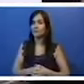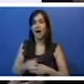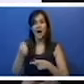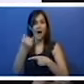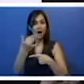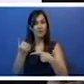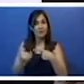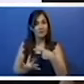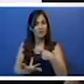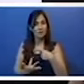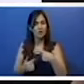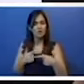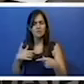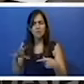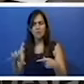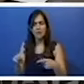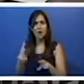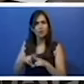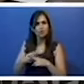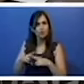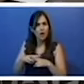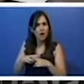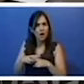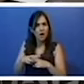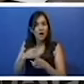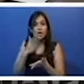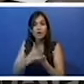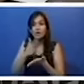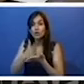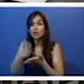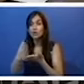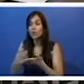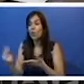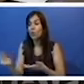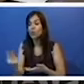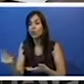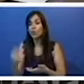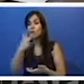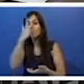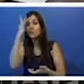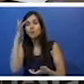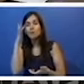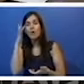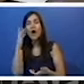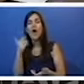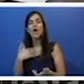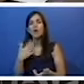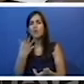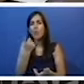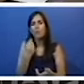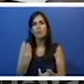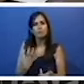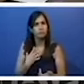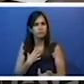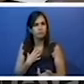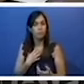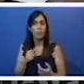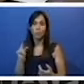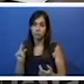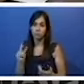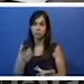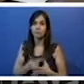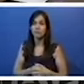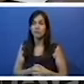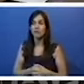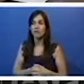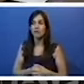será a fração se eu pegar um chocolate e dividido entre duas pessoas eu vou comer um tanto se eu